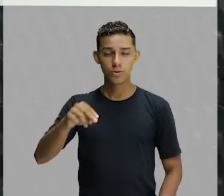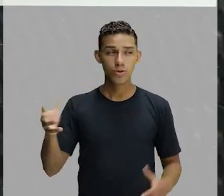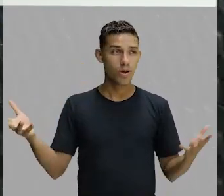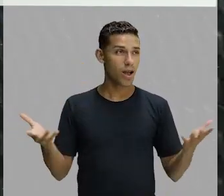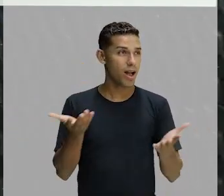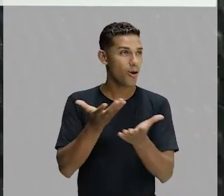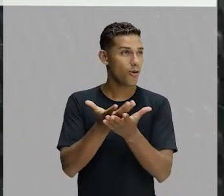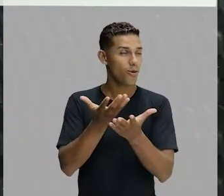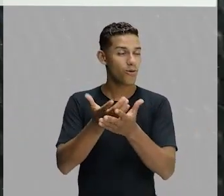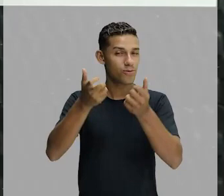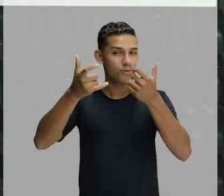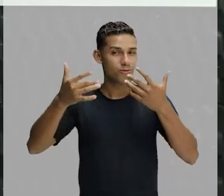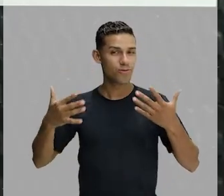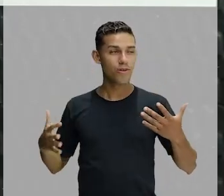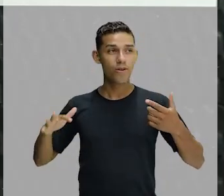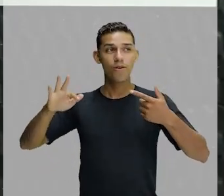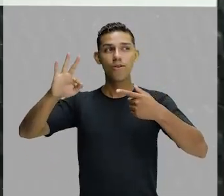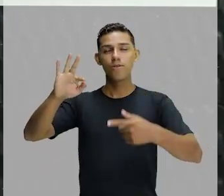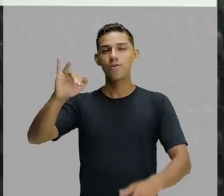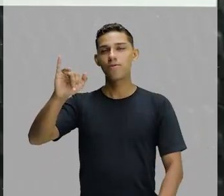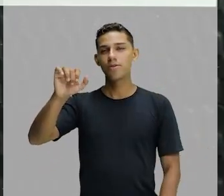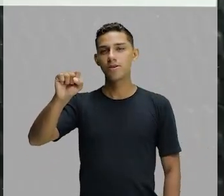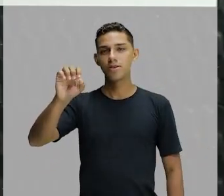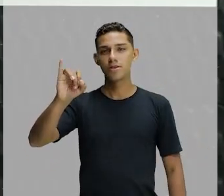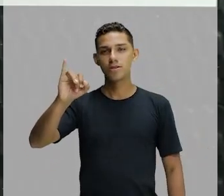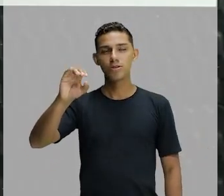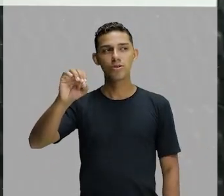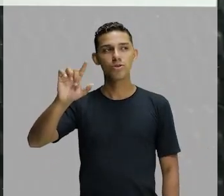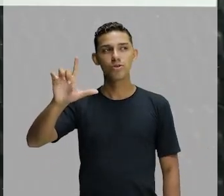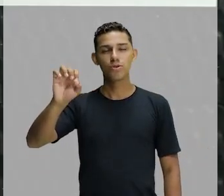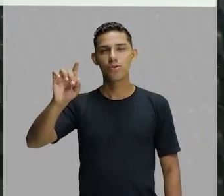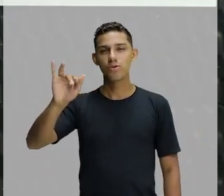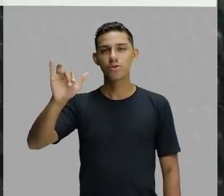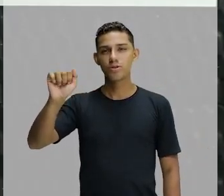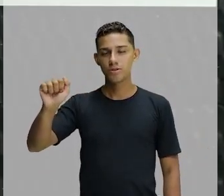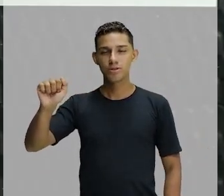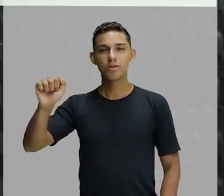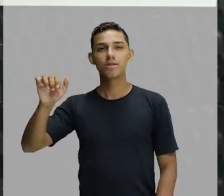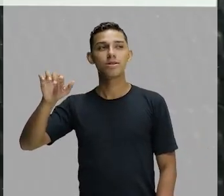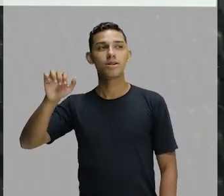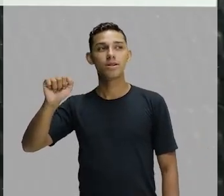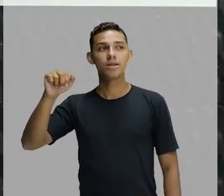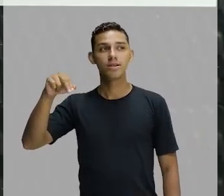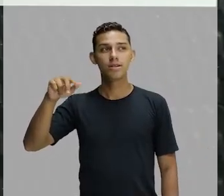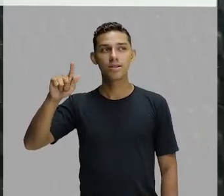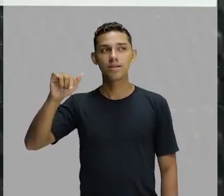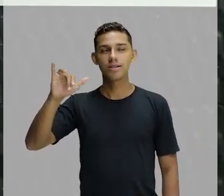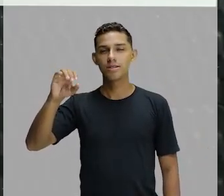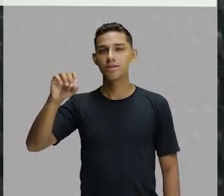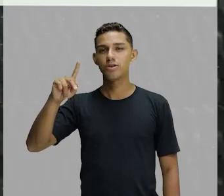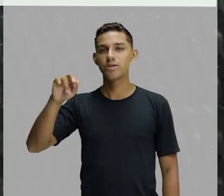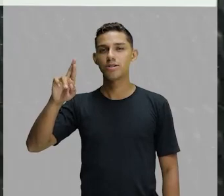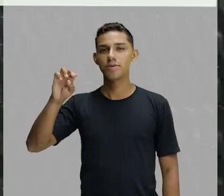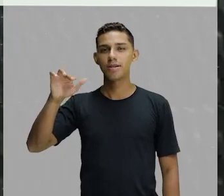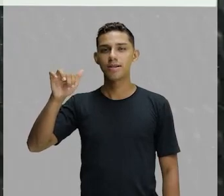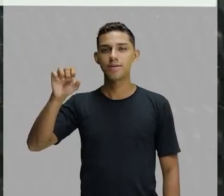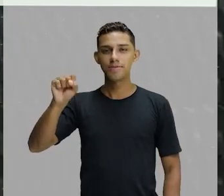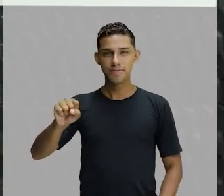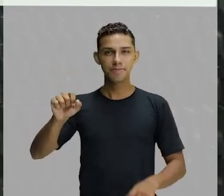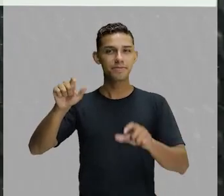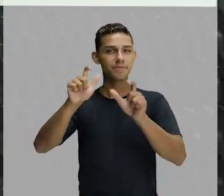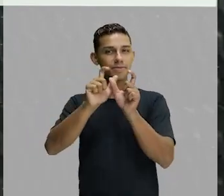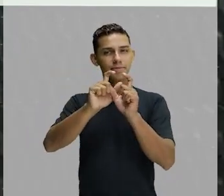fisiologia das angiospermas. E nesse primeiro tópico de fisiologia das angiospermas, eu vou trabalhar com vocês